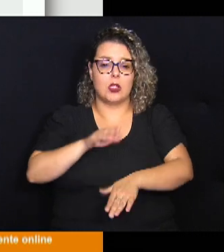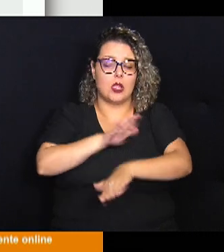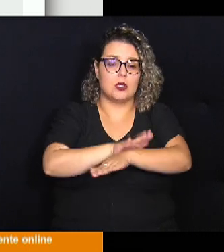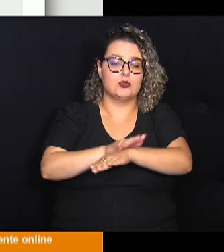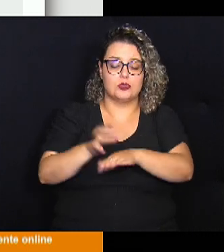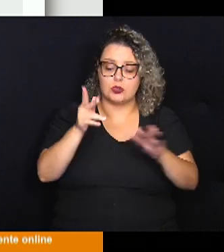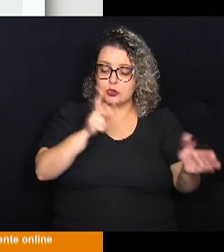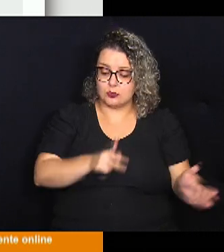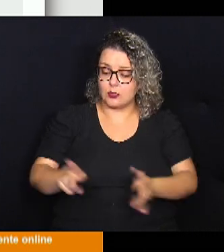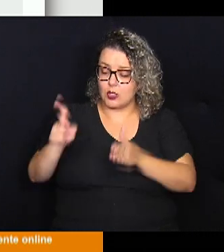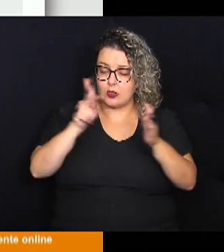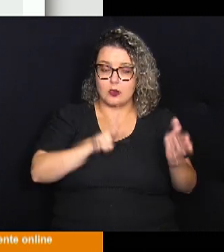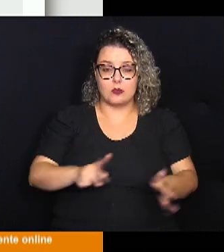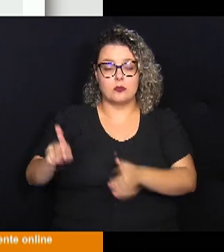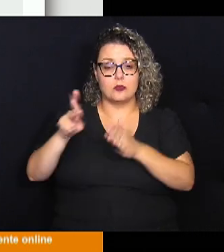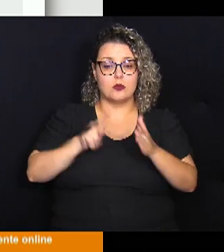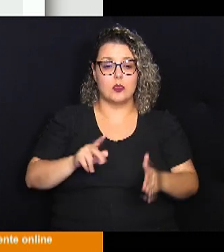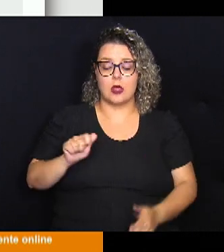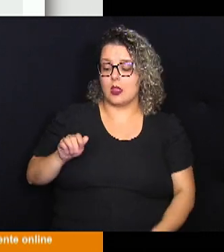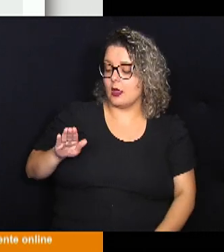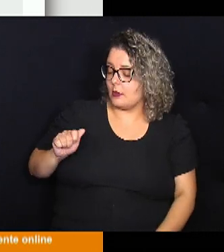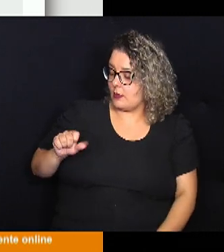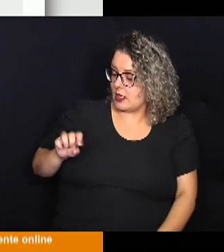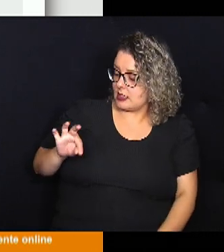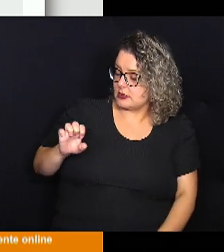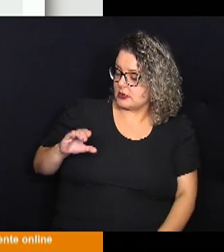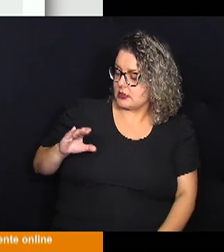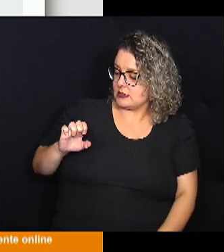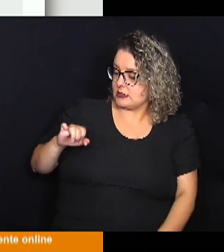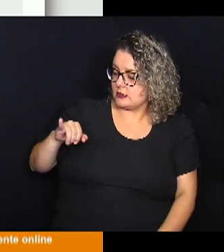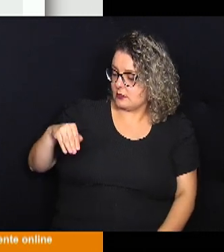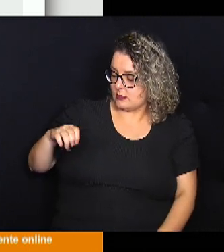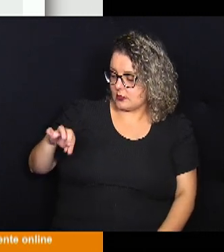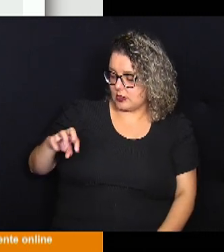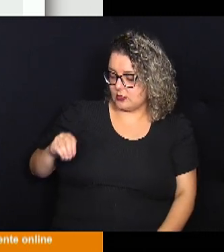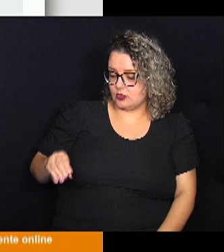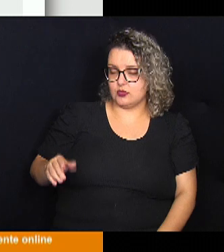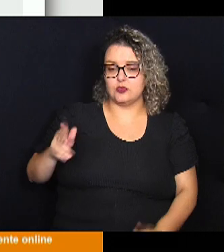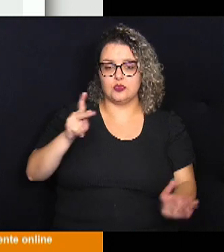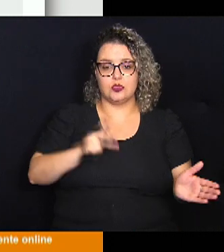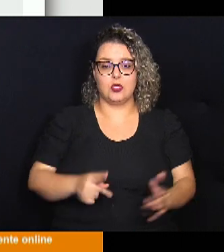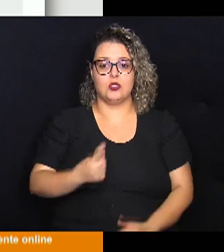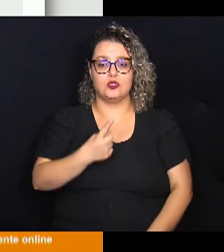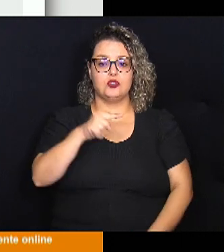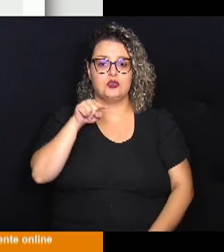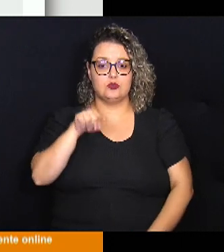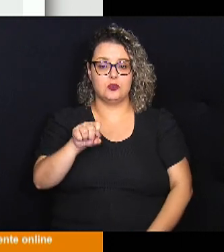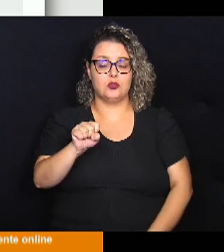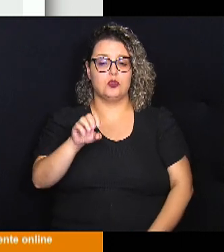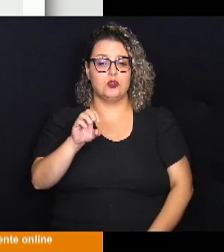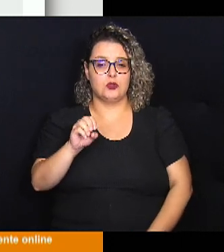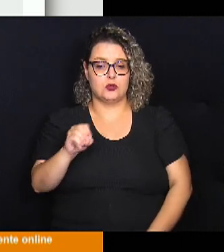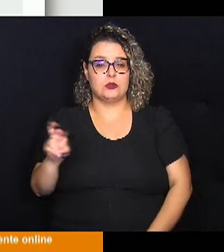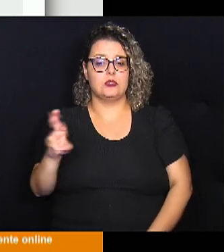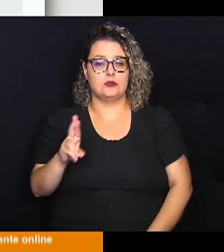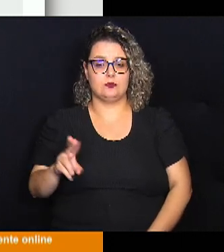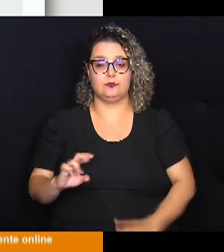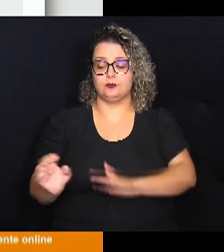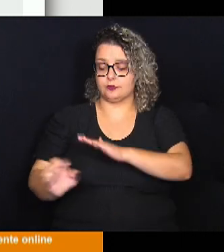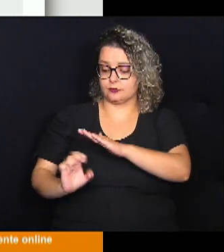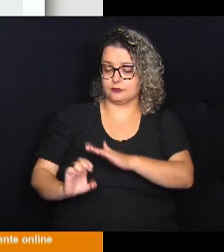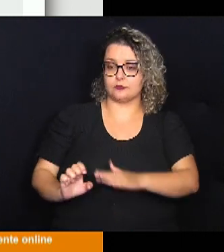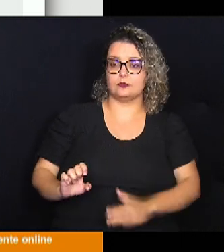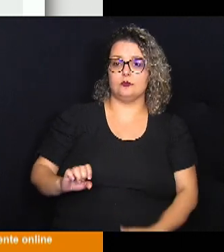fazendo o abastecimento de linha. O salário inicial é de R$ 1.800 e a empresa fica no